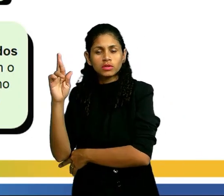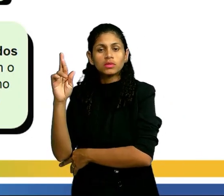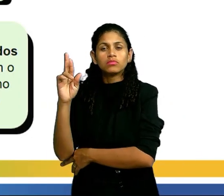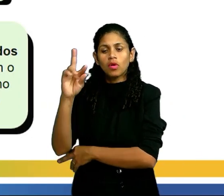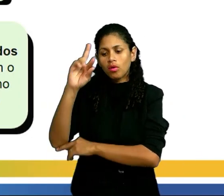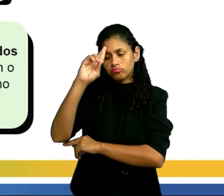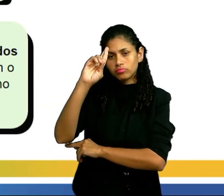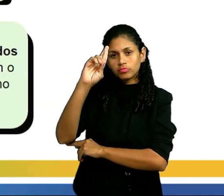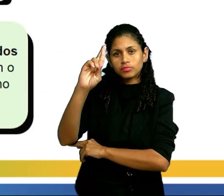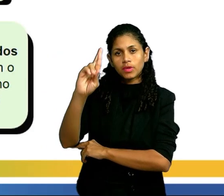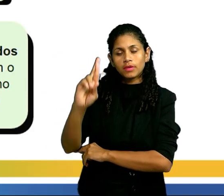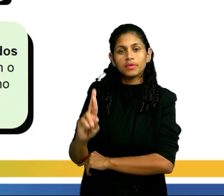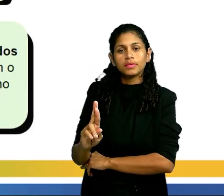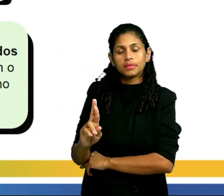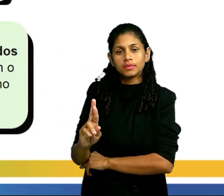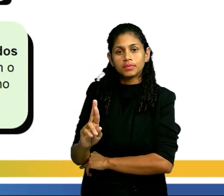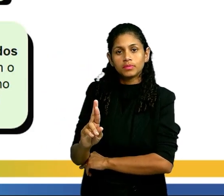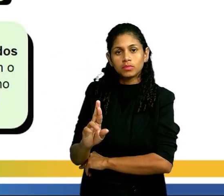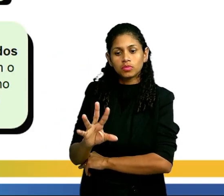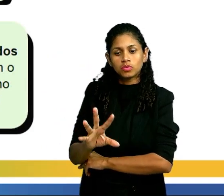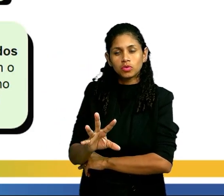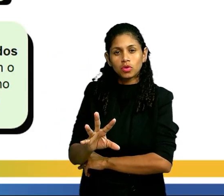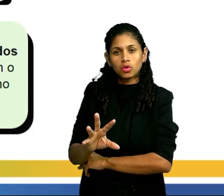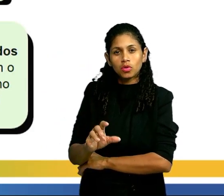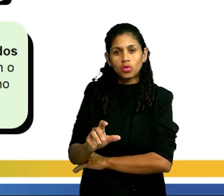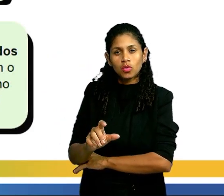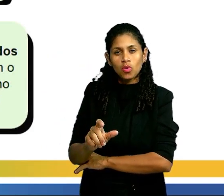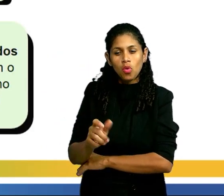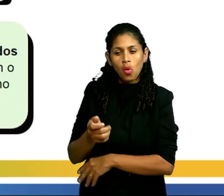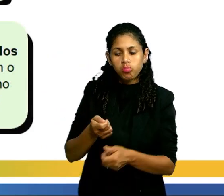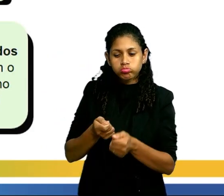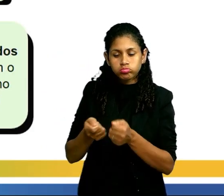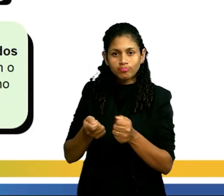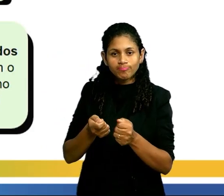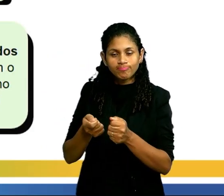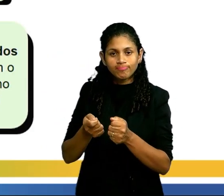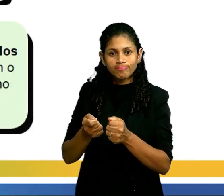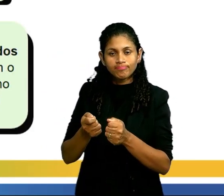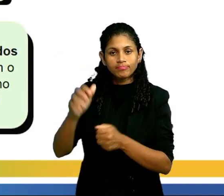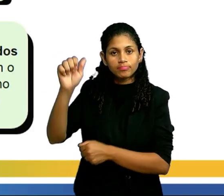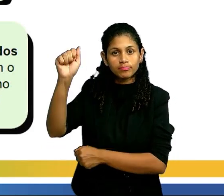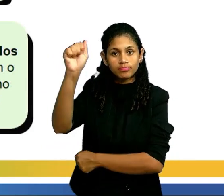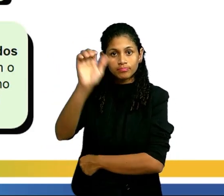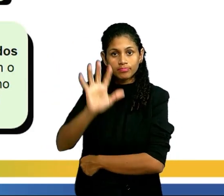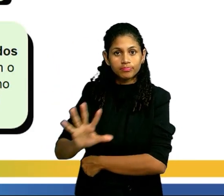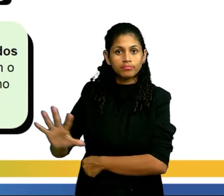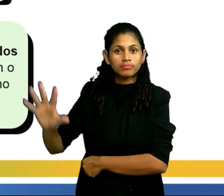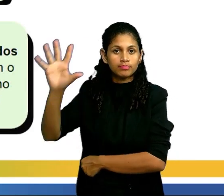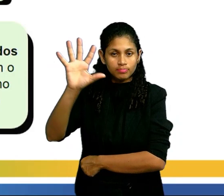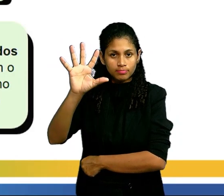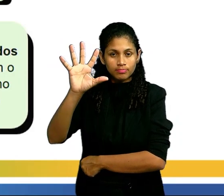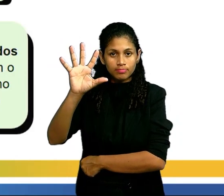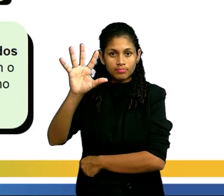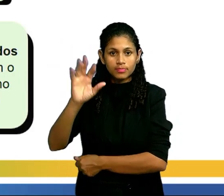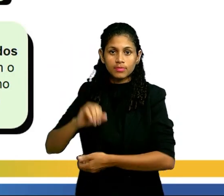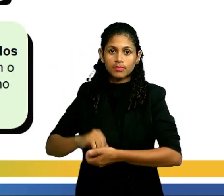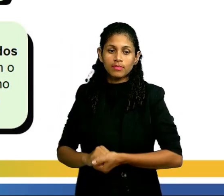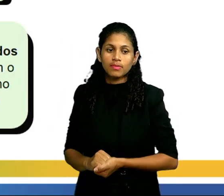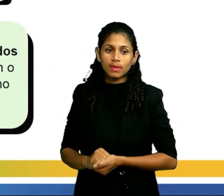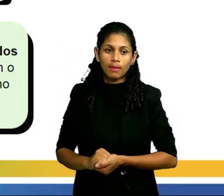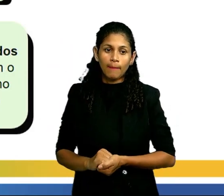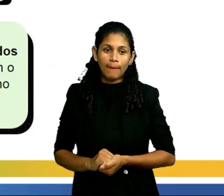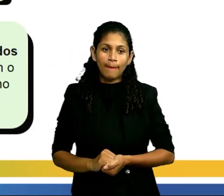essa parte do país, essa parte da Ásia, né, perdão. Então, os vietnamitas,